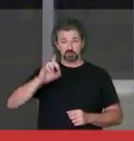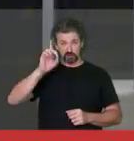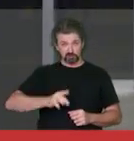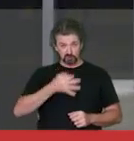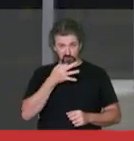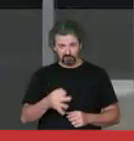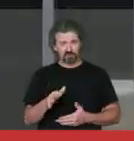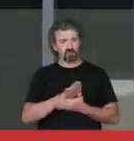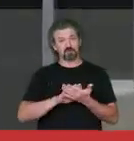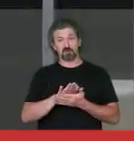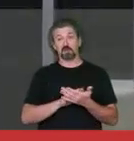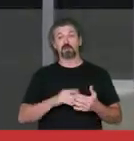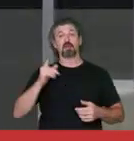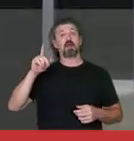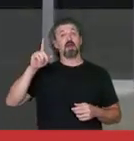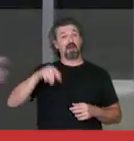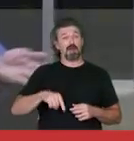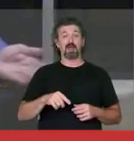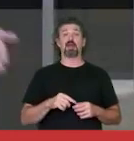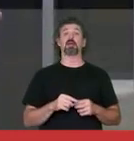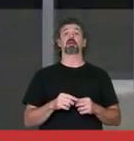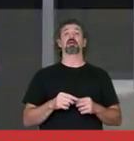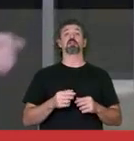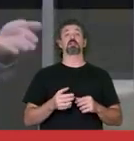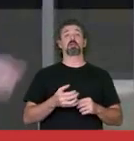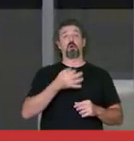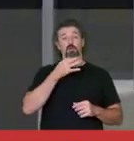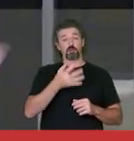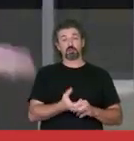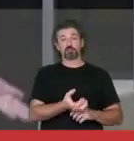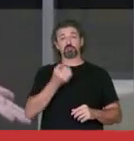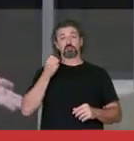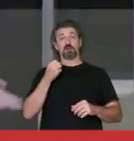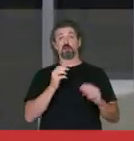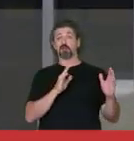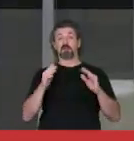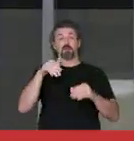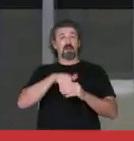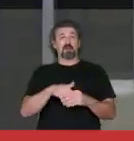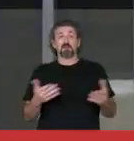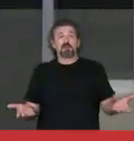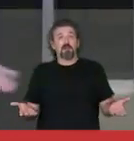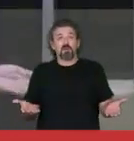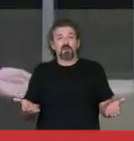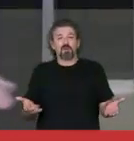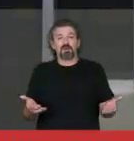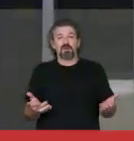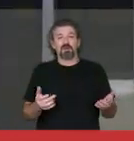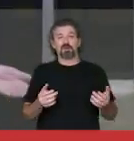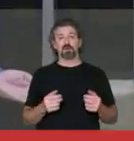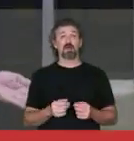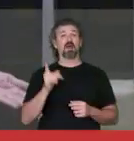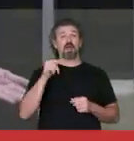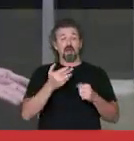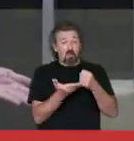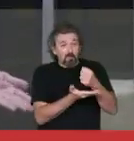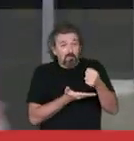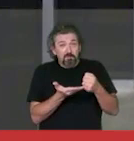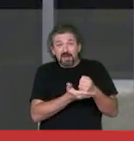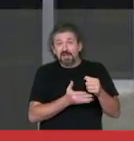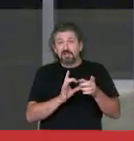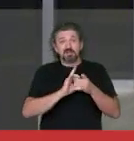manifestação, é direito de tirar a manifestação do outro que se deu no período eleitoral, pessoal. Isso é o ABC da nossa